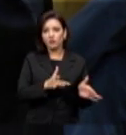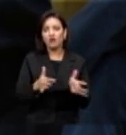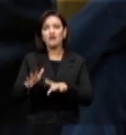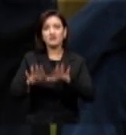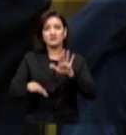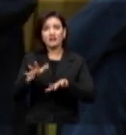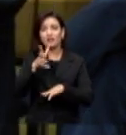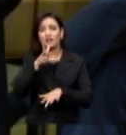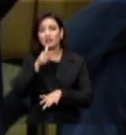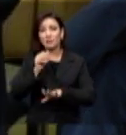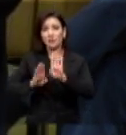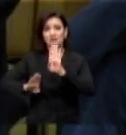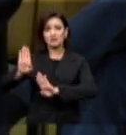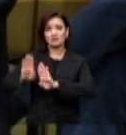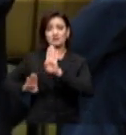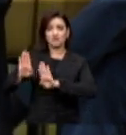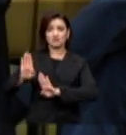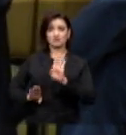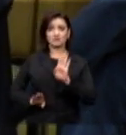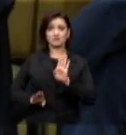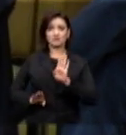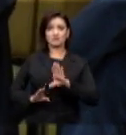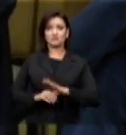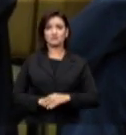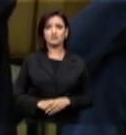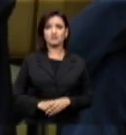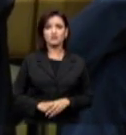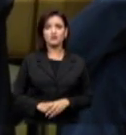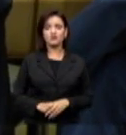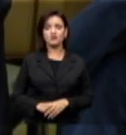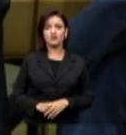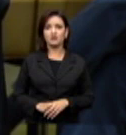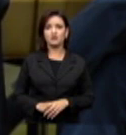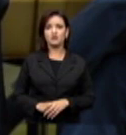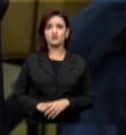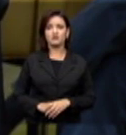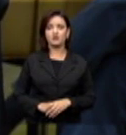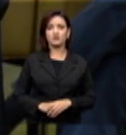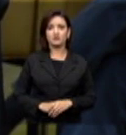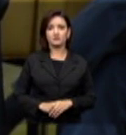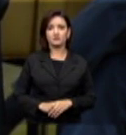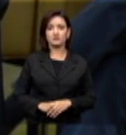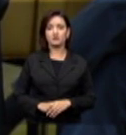E esse marco normativo, ele respeita o artigo 175, inciso 1 da Constituição.